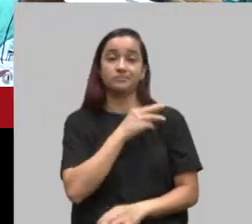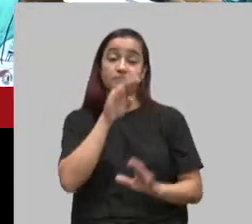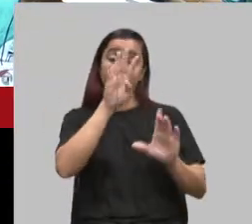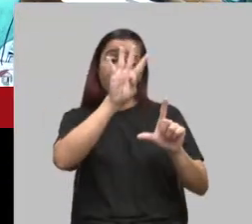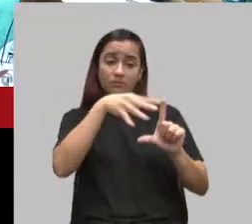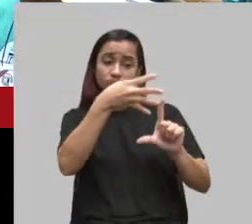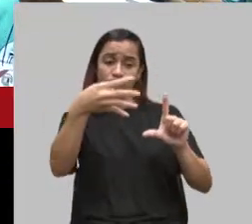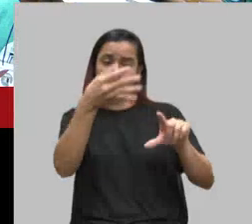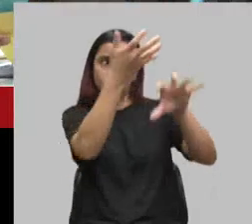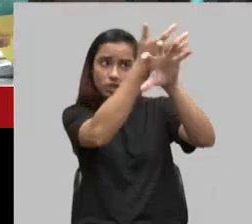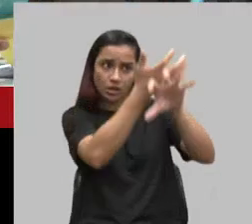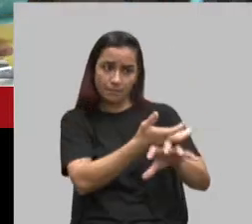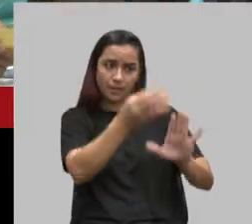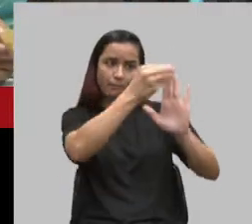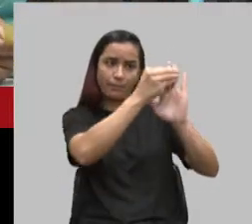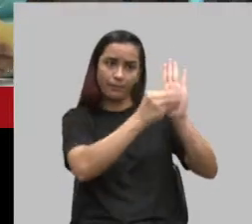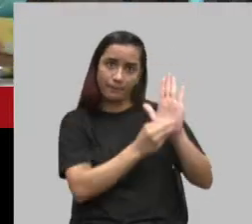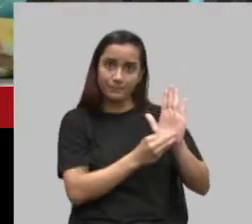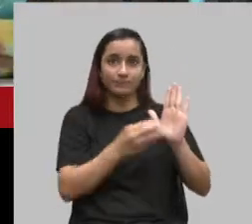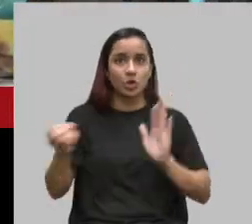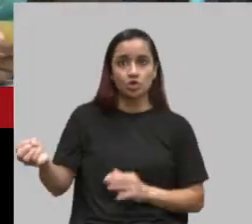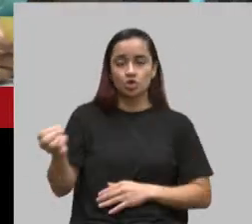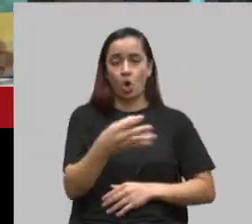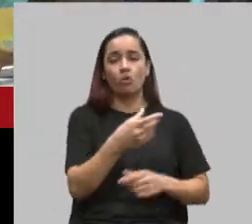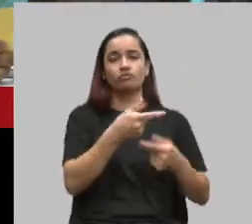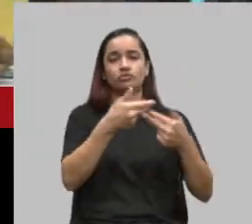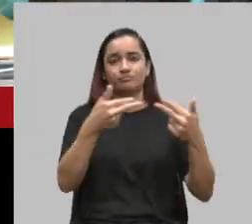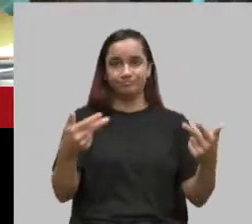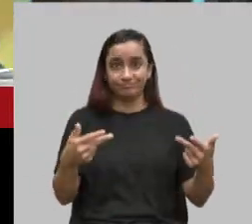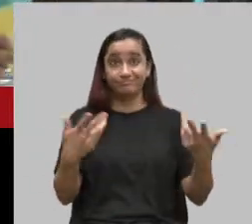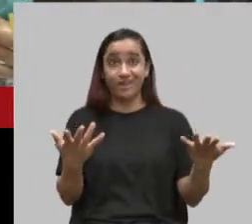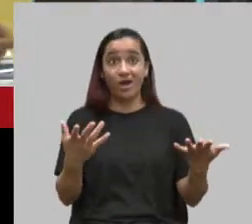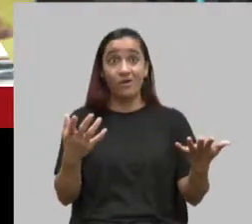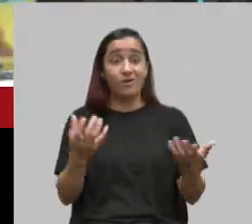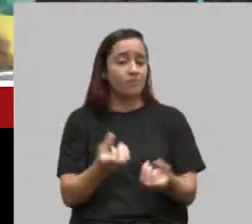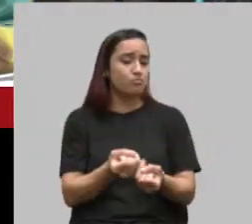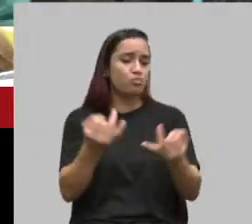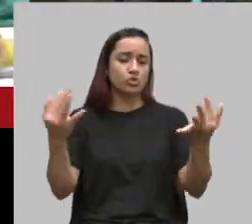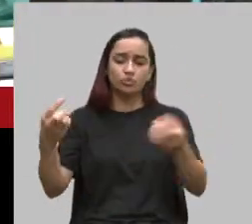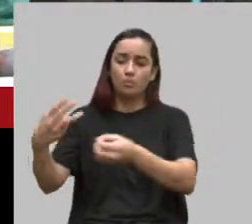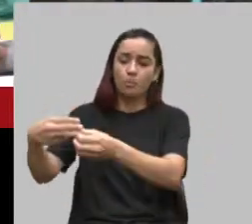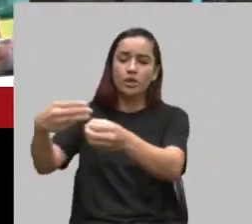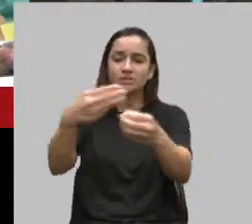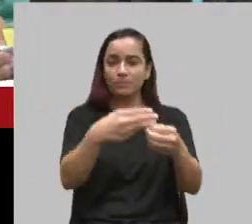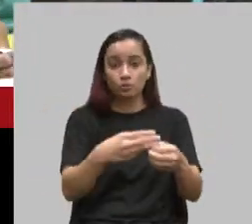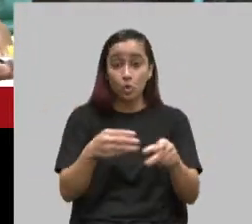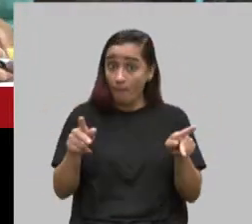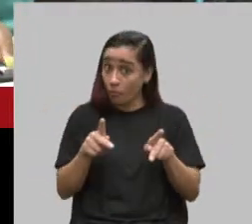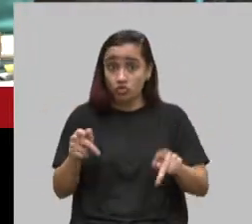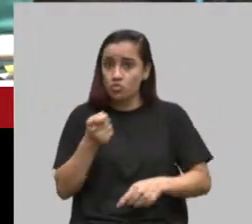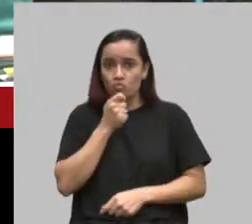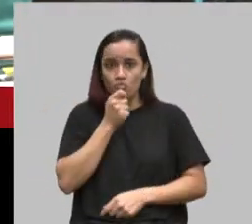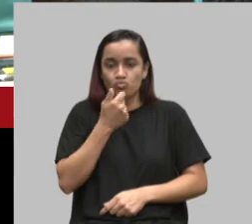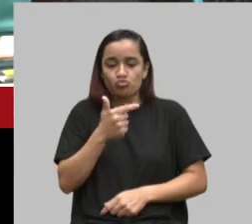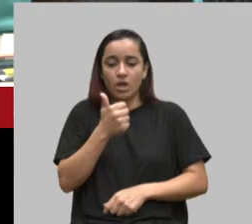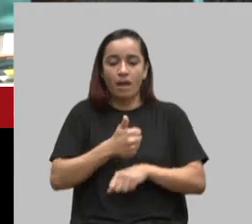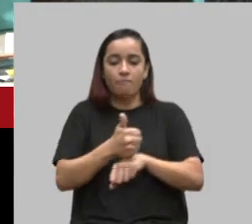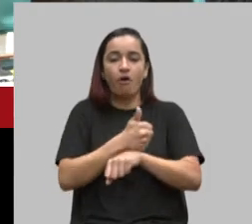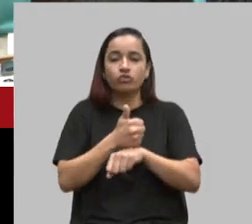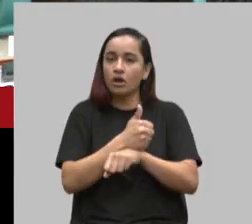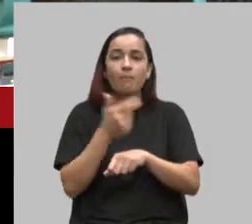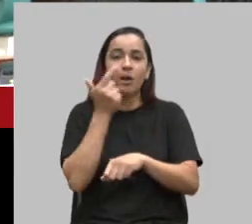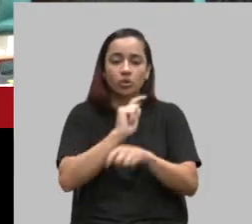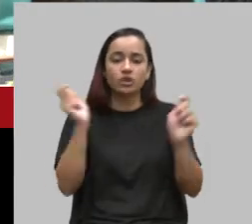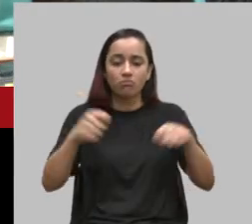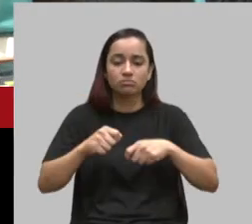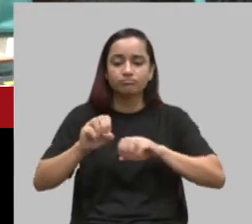trouxe muitos itinerários e trouxe uma realidade em muitos municípios em que os professores Eles não estão preparados para dar essas aulas que os professores eles